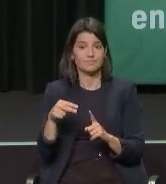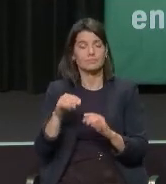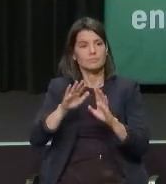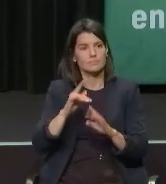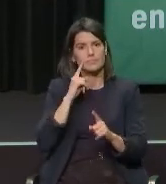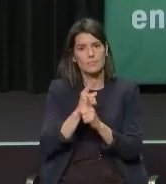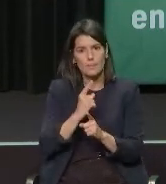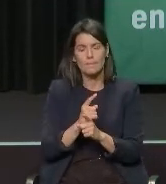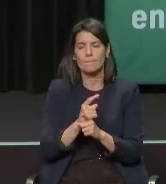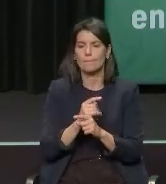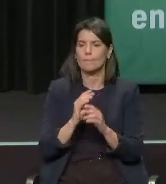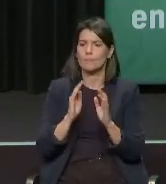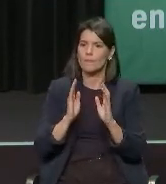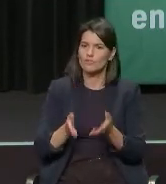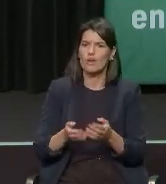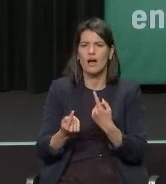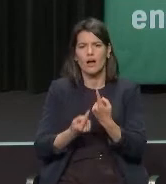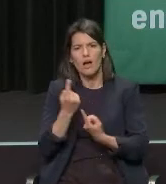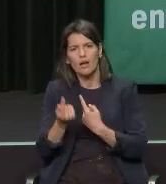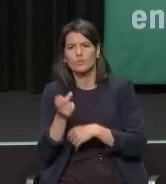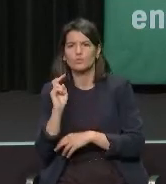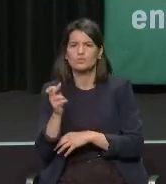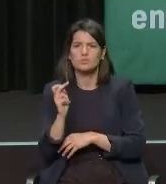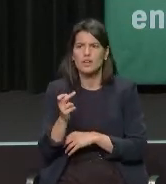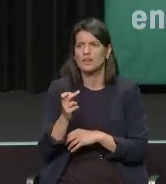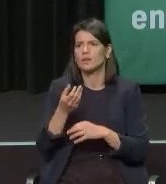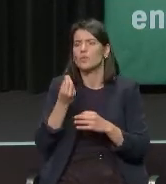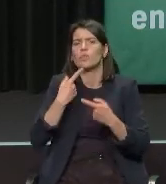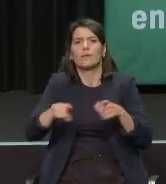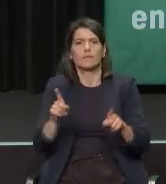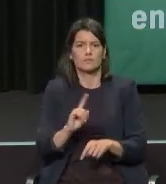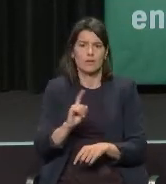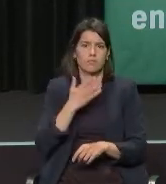mesmo assim já tivemos anos que não foram tão diferentes como isso.